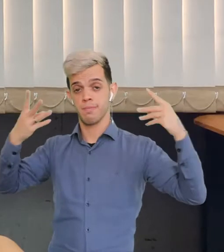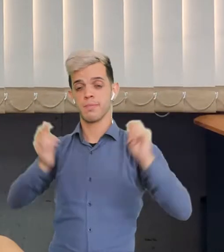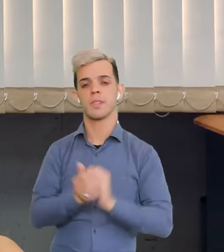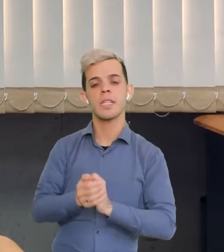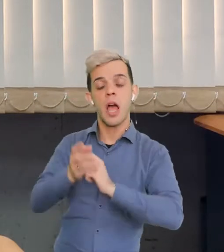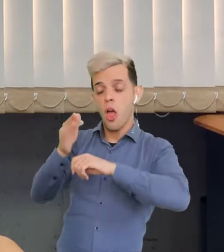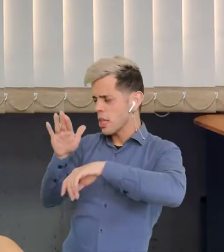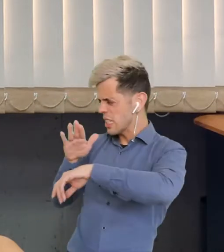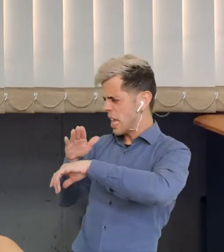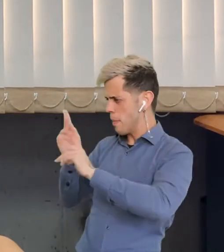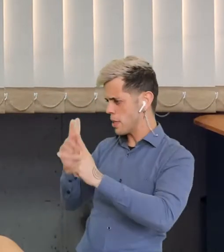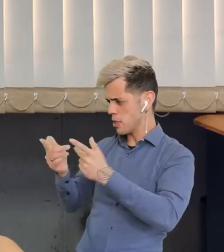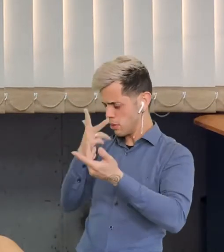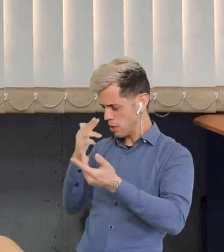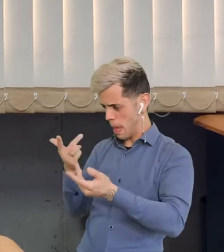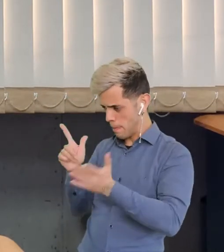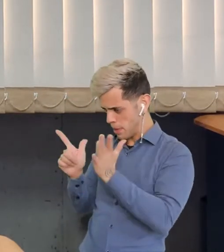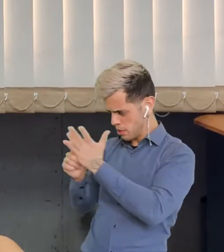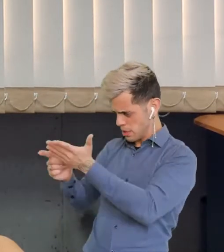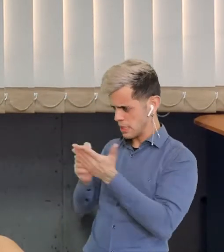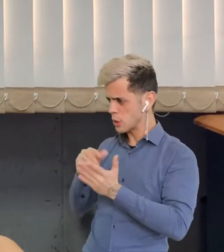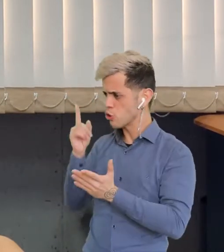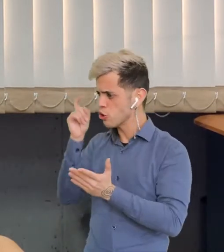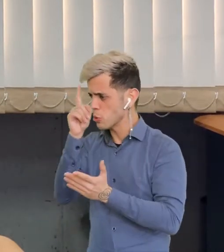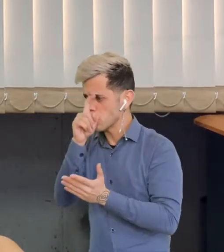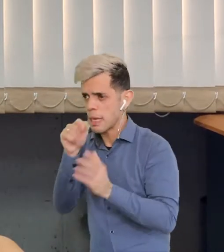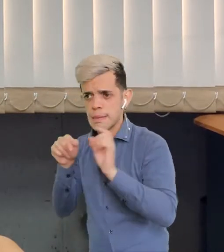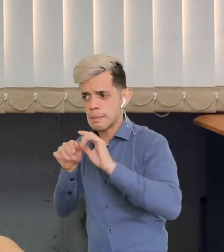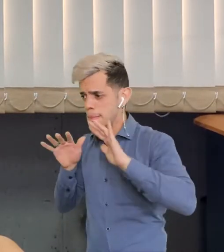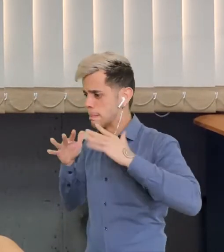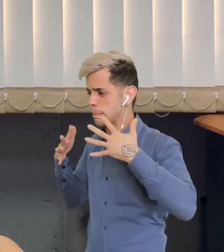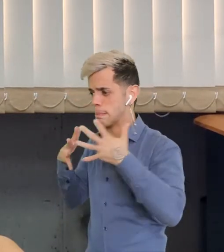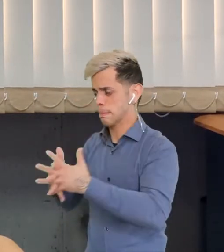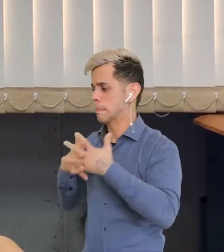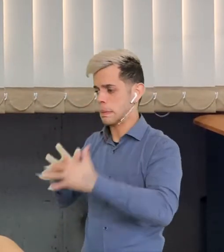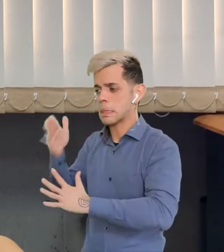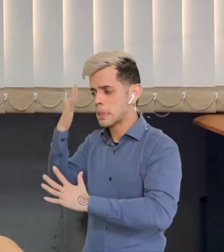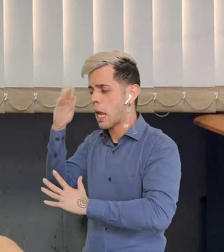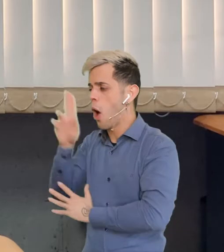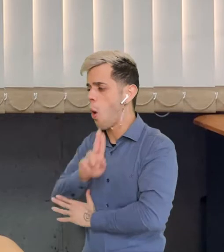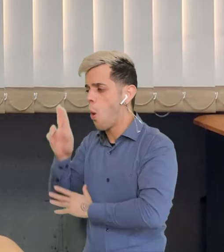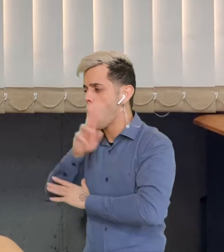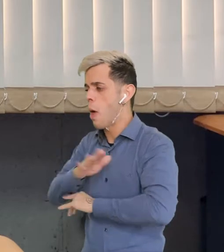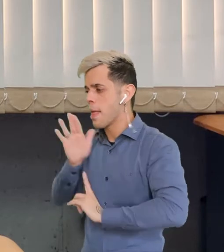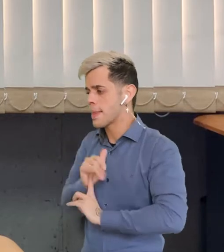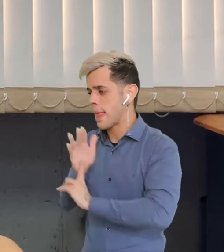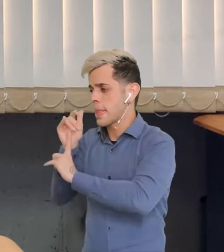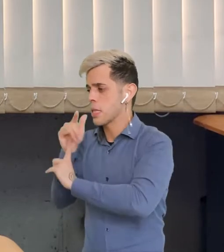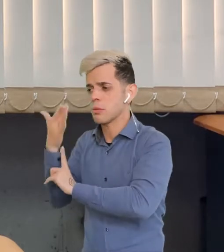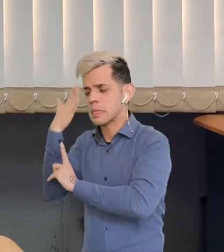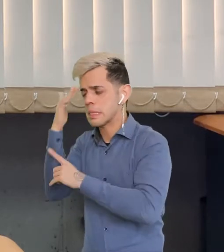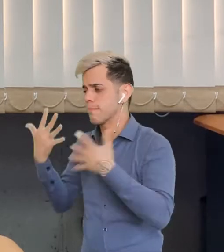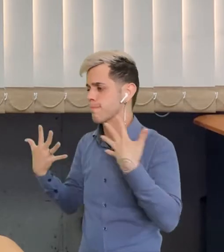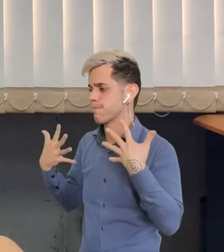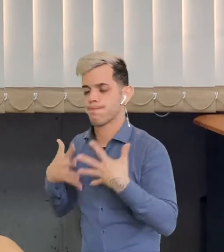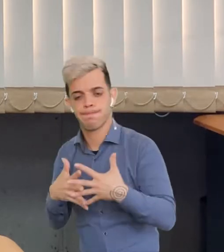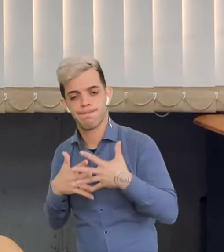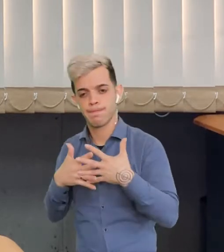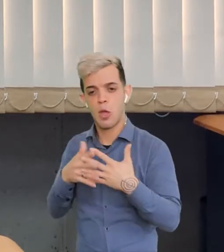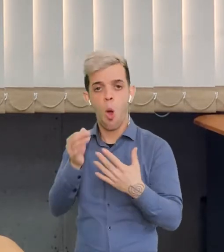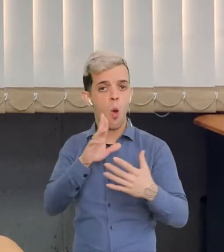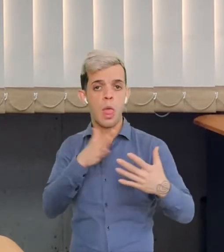licenciamento. Se o autuado ele tem dificuldade em lidar com equipamentos